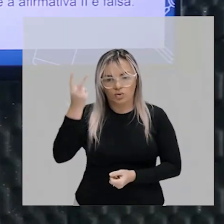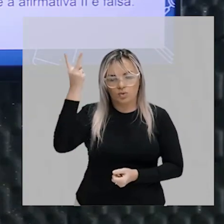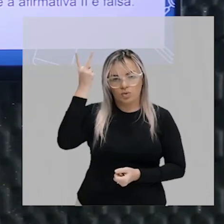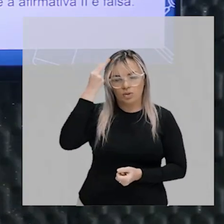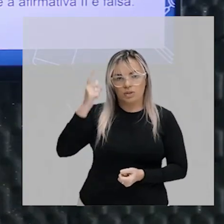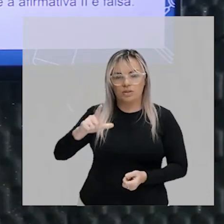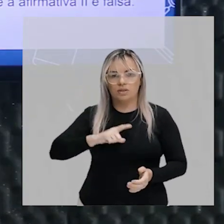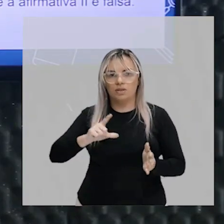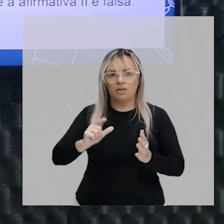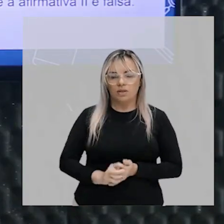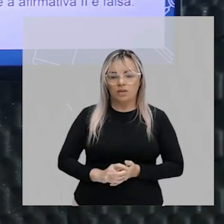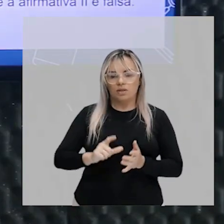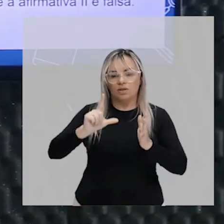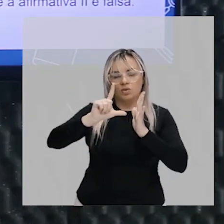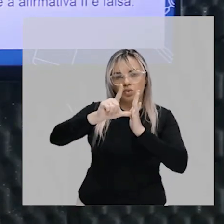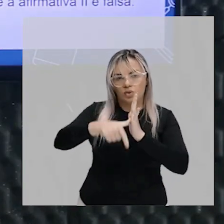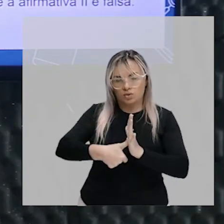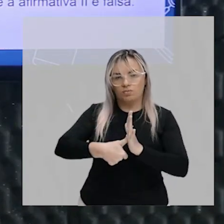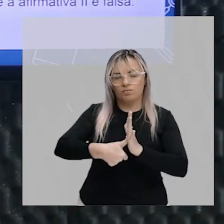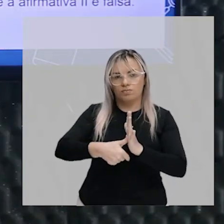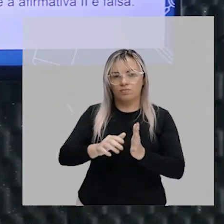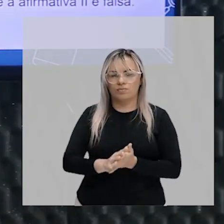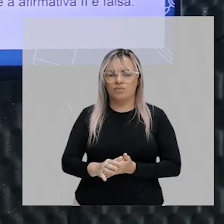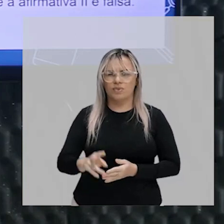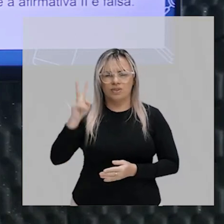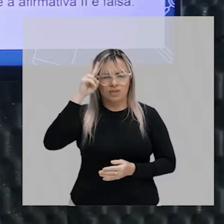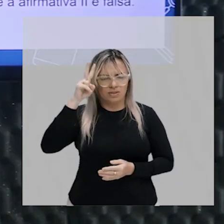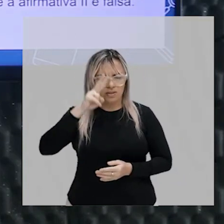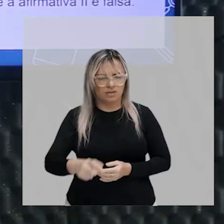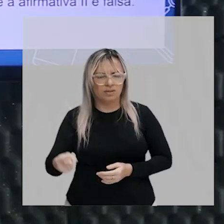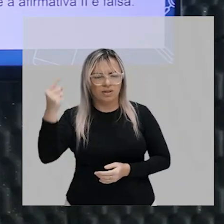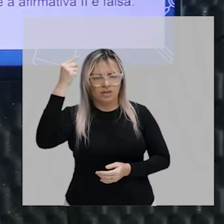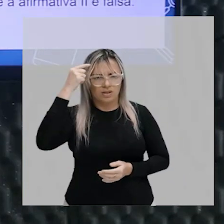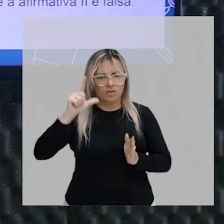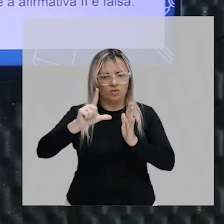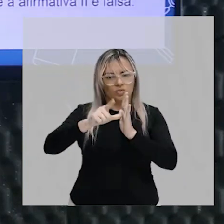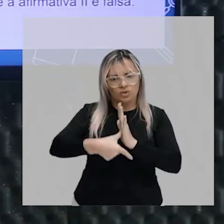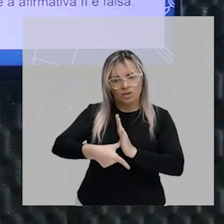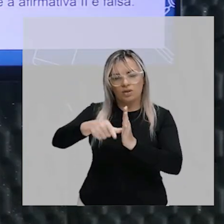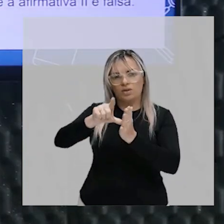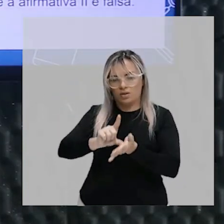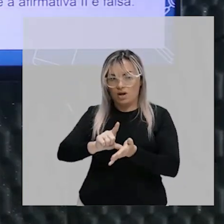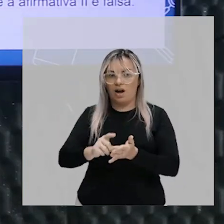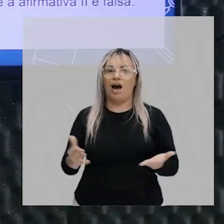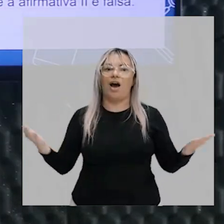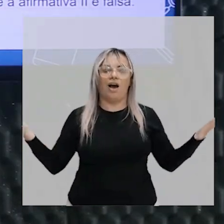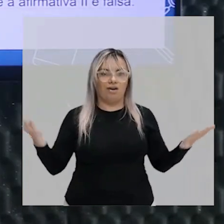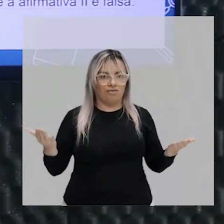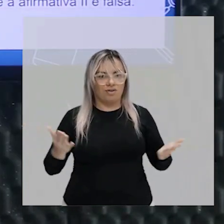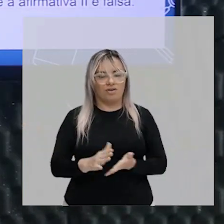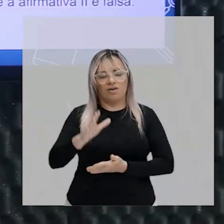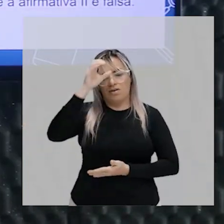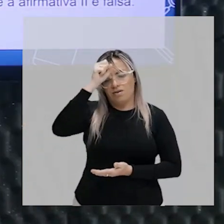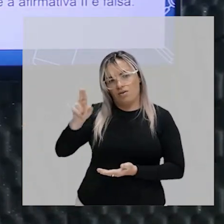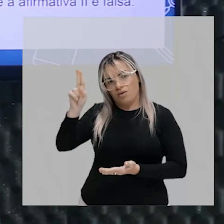sucessor lembra das ideias de antecessor e sucessor que nós mencionamos na aula anterior é agora a hora do vamos ver tá bom então